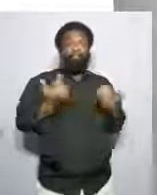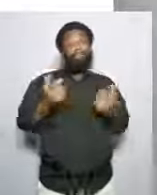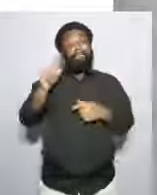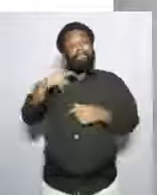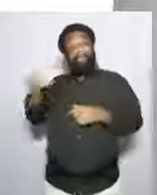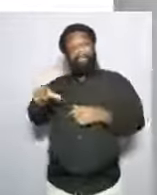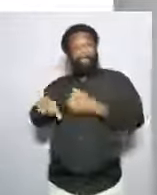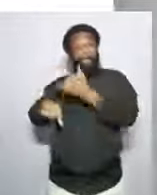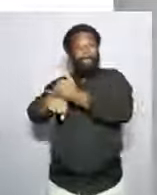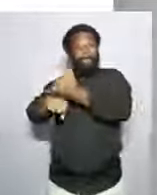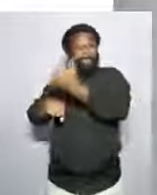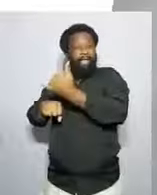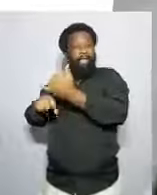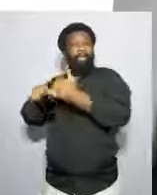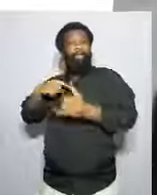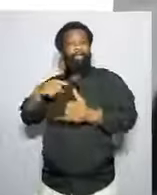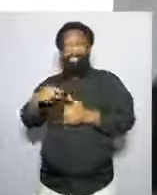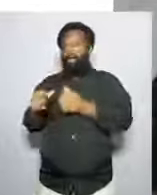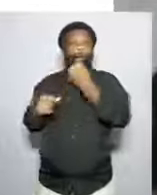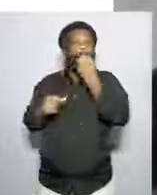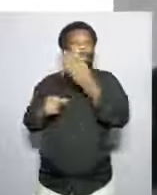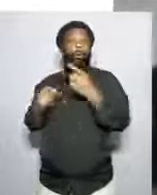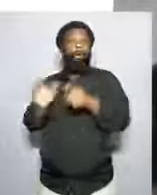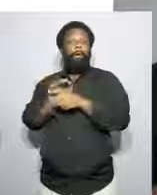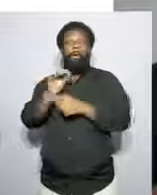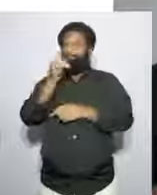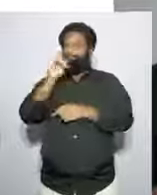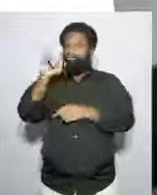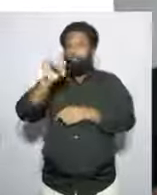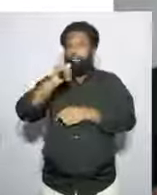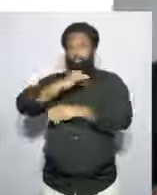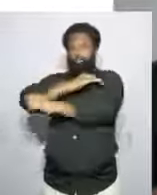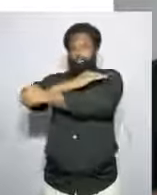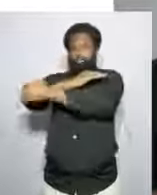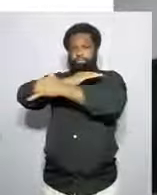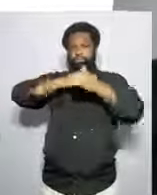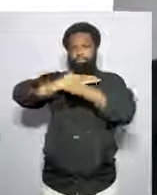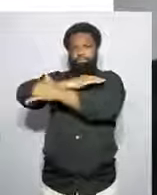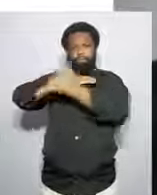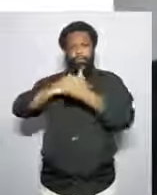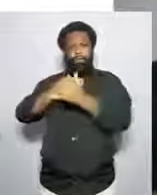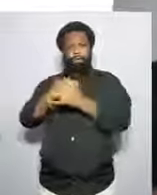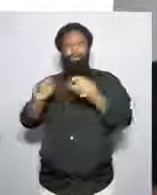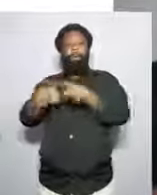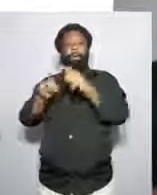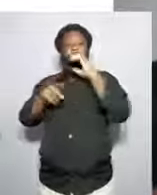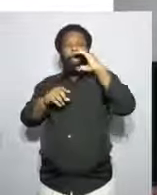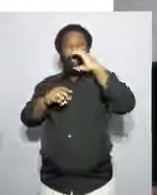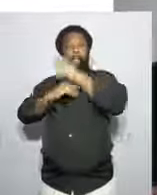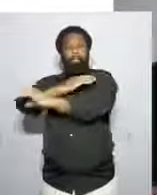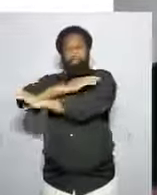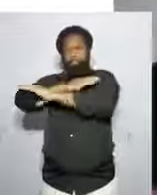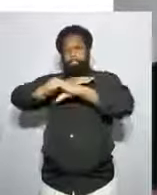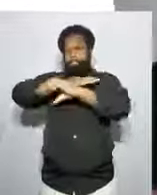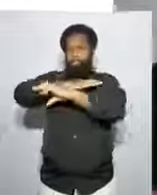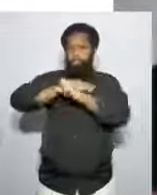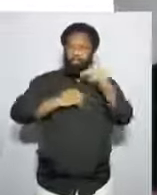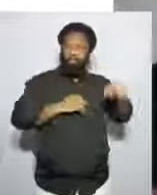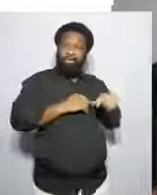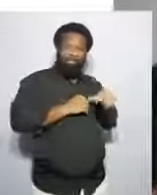os metais, eles são ótimos condutores de eletricidade e de calor, os ametais são